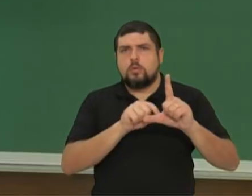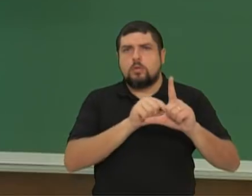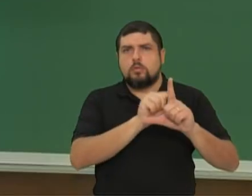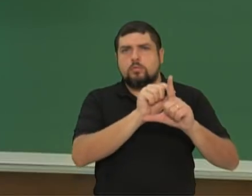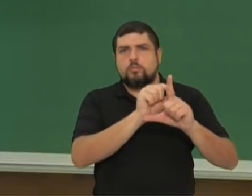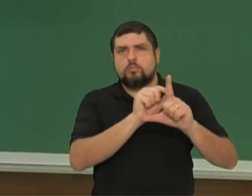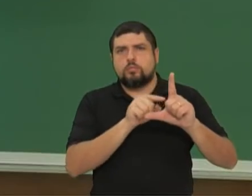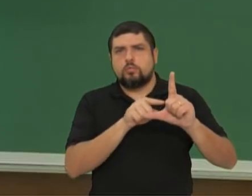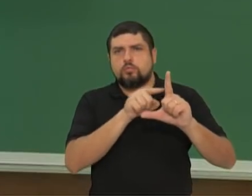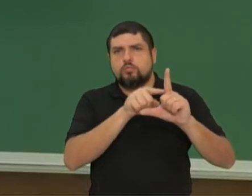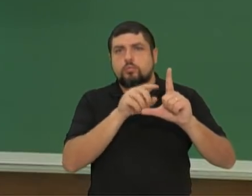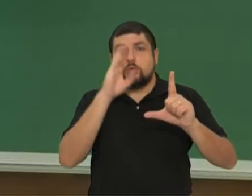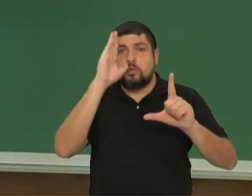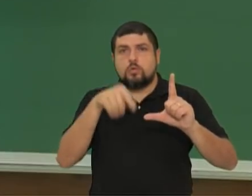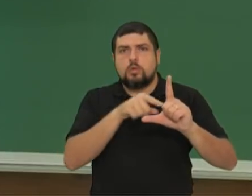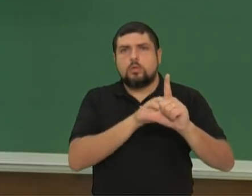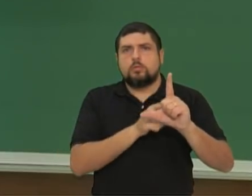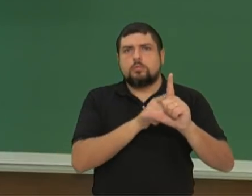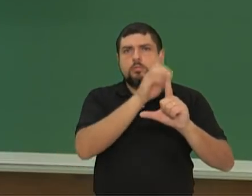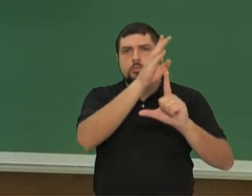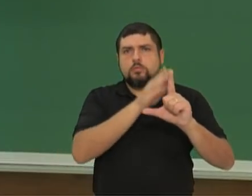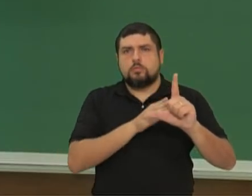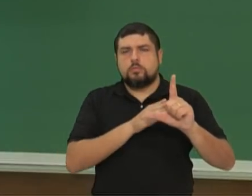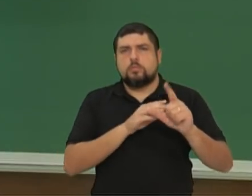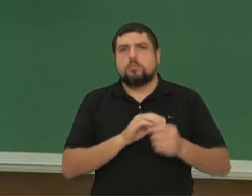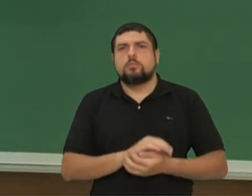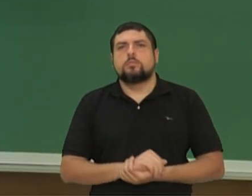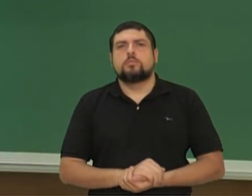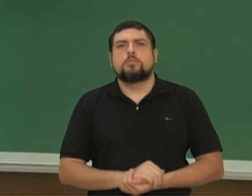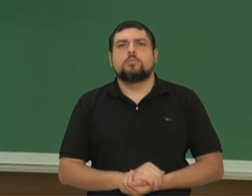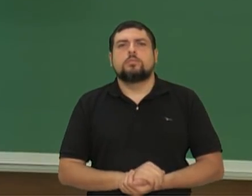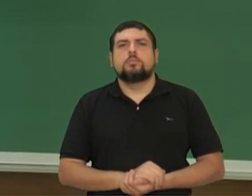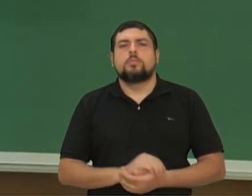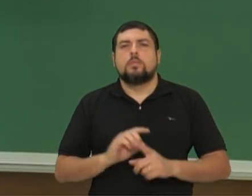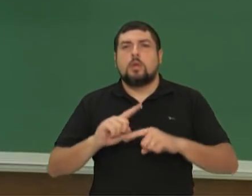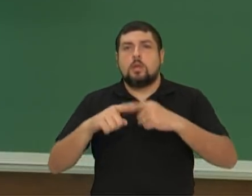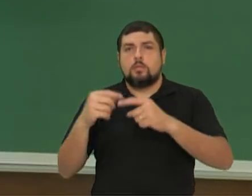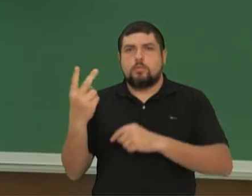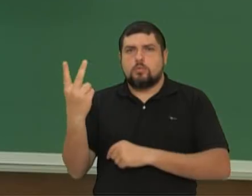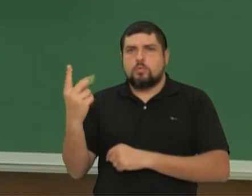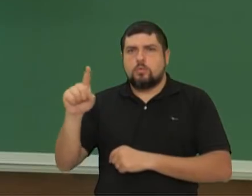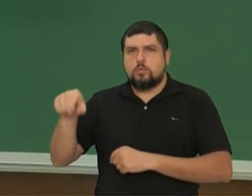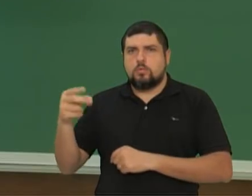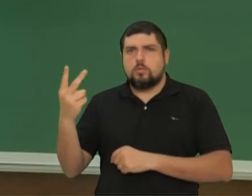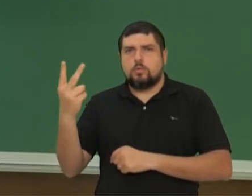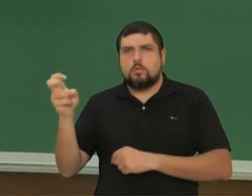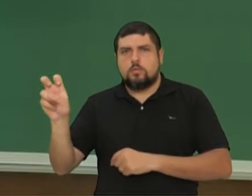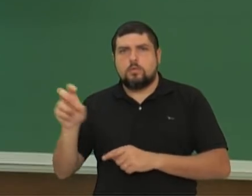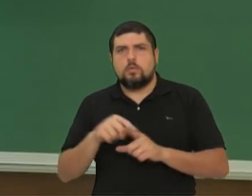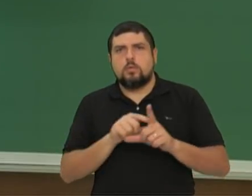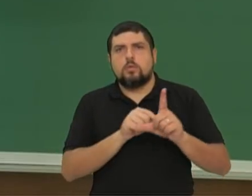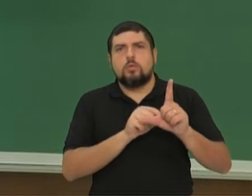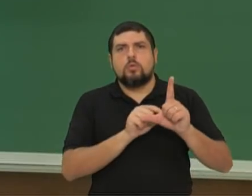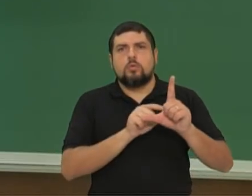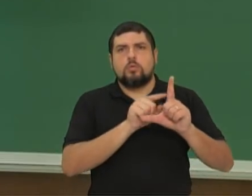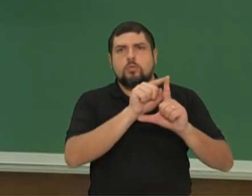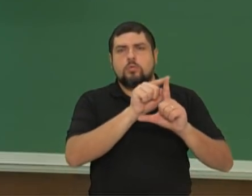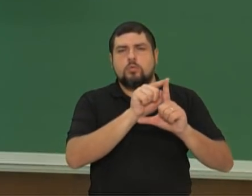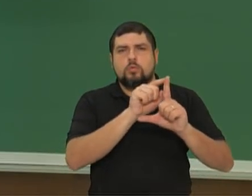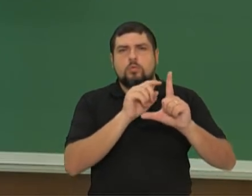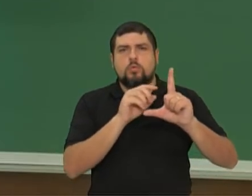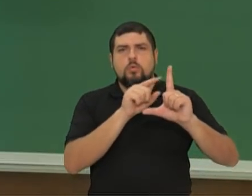5 e 2 e 25. Então, traço, né, tracejando aqui,